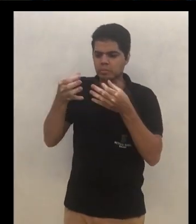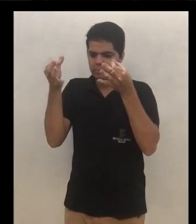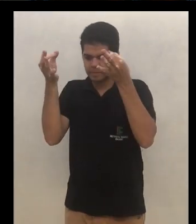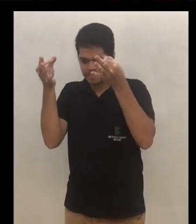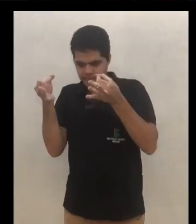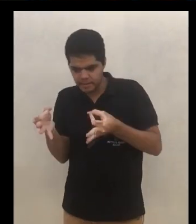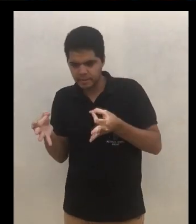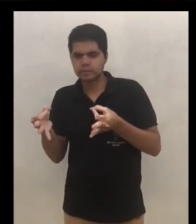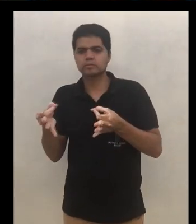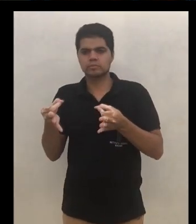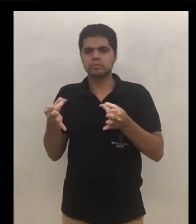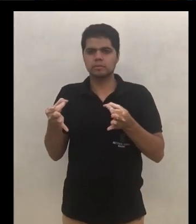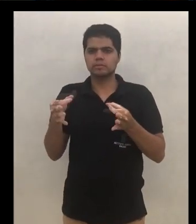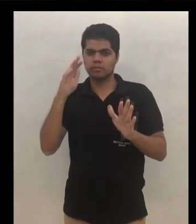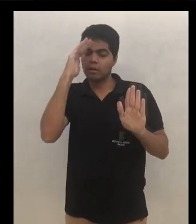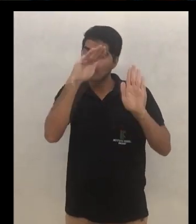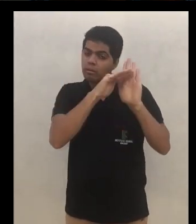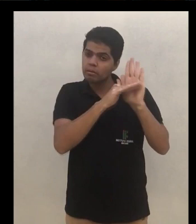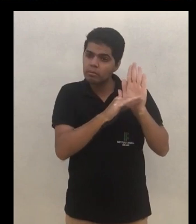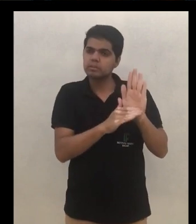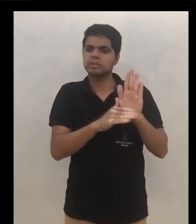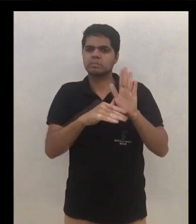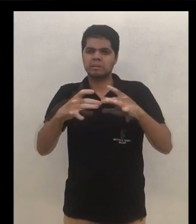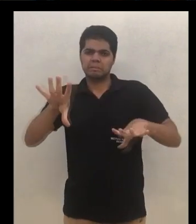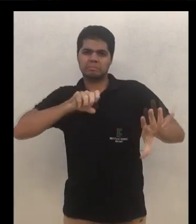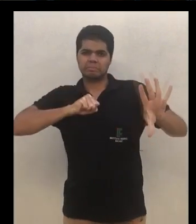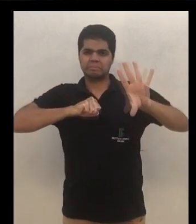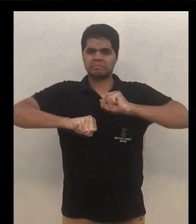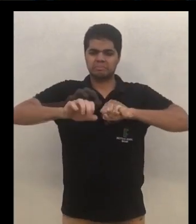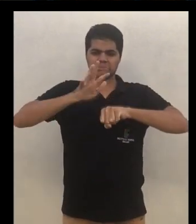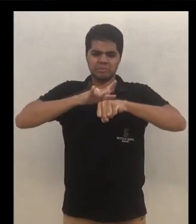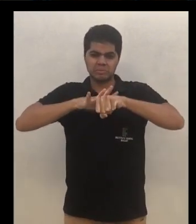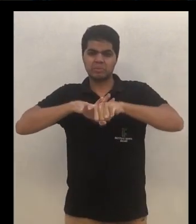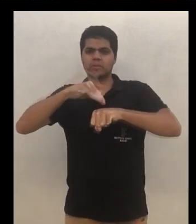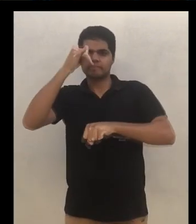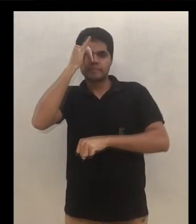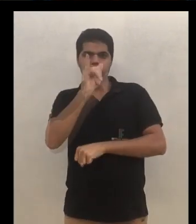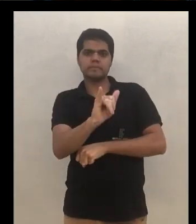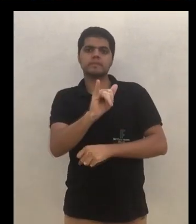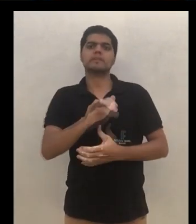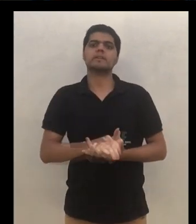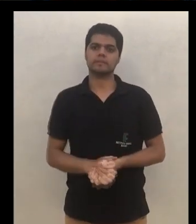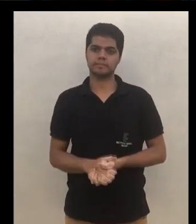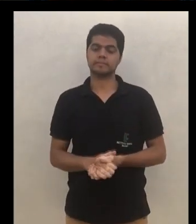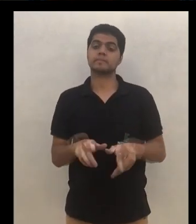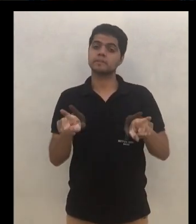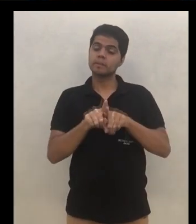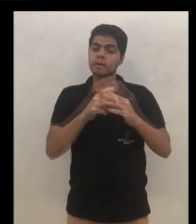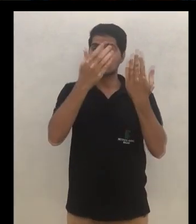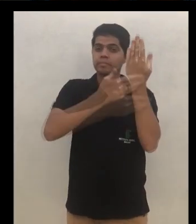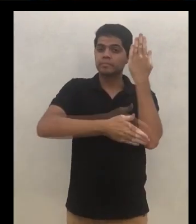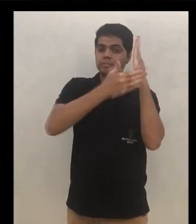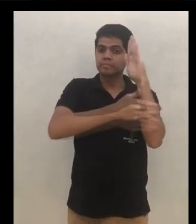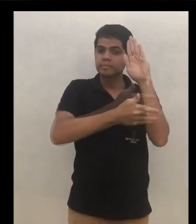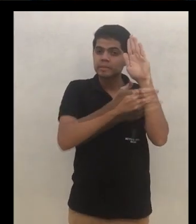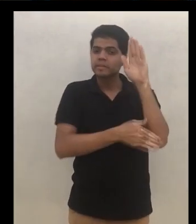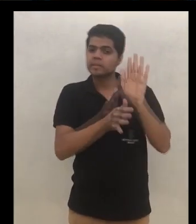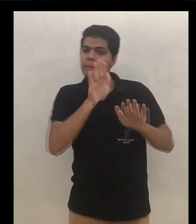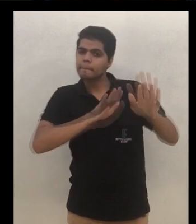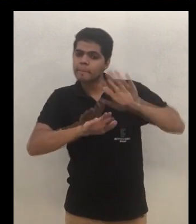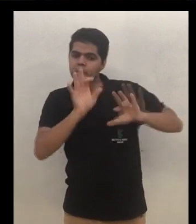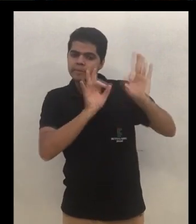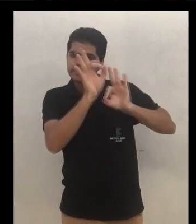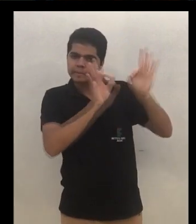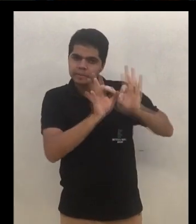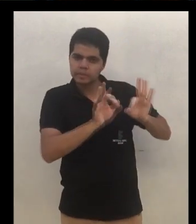tudo dos conformes, né, gente, para evitar a contaminação dos animais, tá? E outra coisa, se você usar madeira tratada,